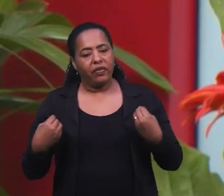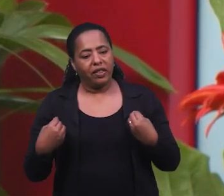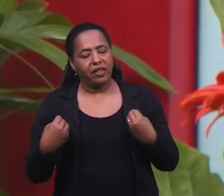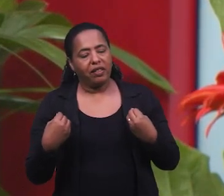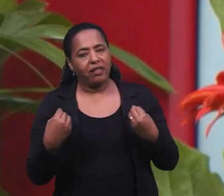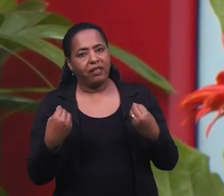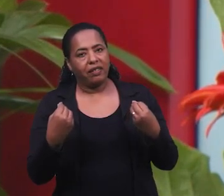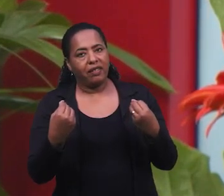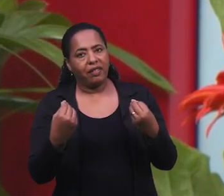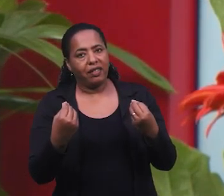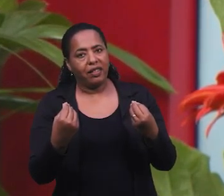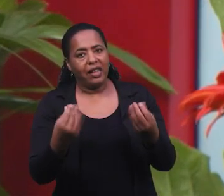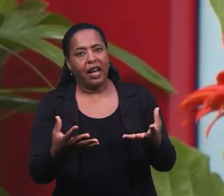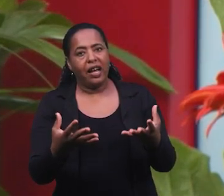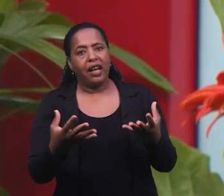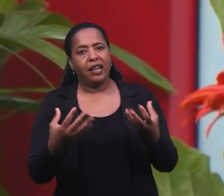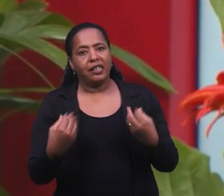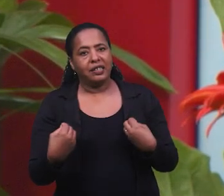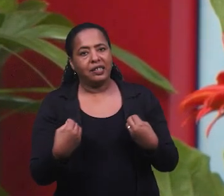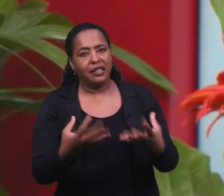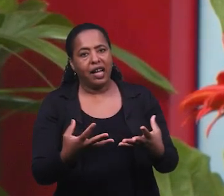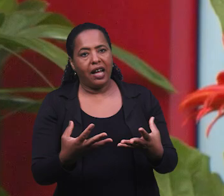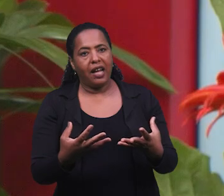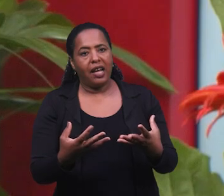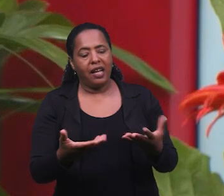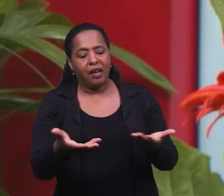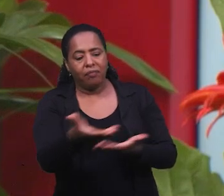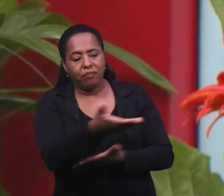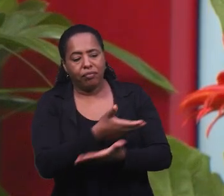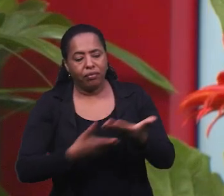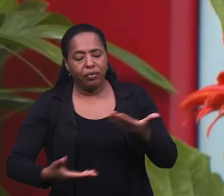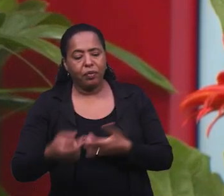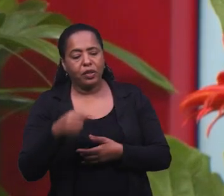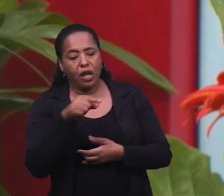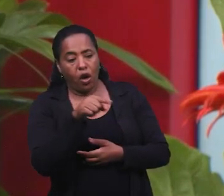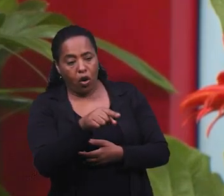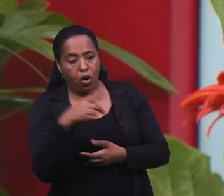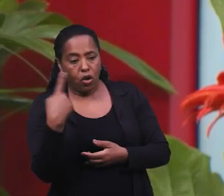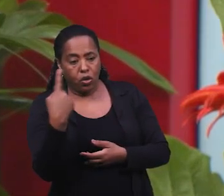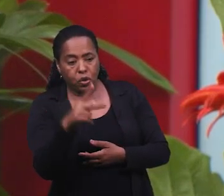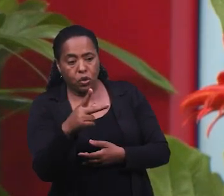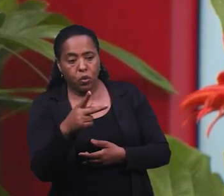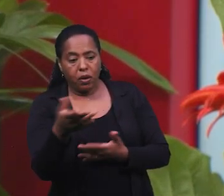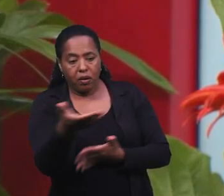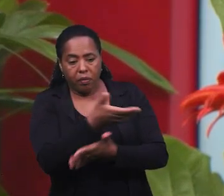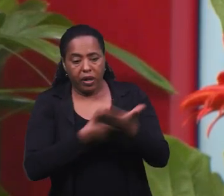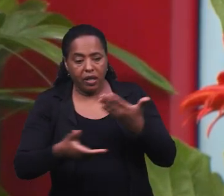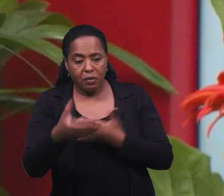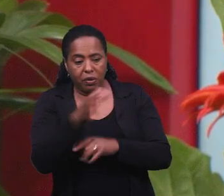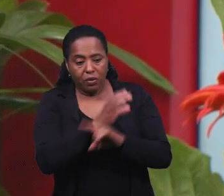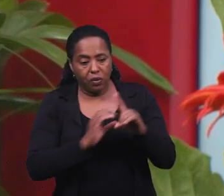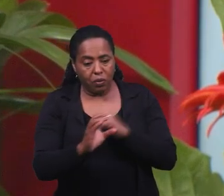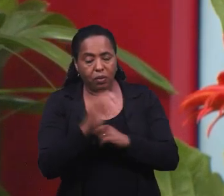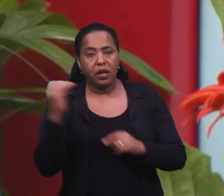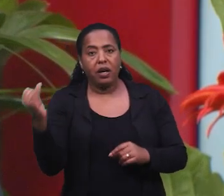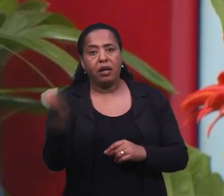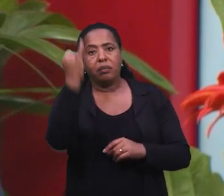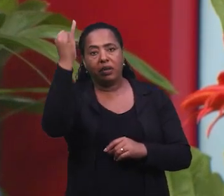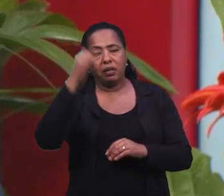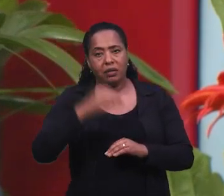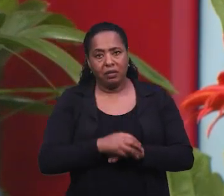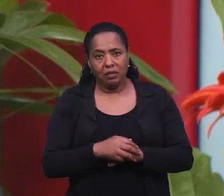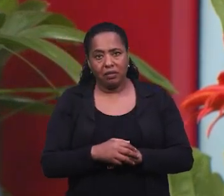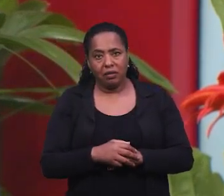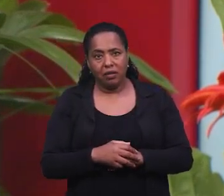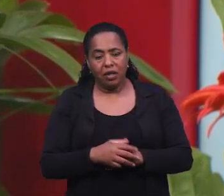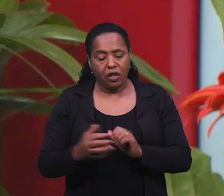aquela habilidade, pastor Eduardo. Você coloca um jovem, fala, qual é a sua resposta? E aí o jovem vai ajuda,